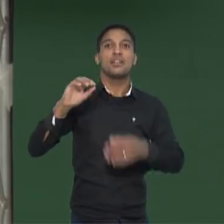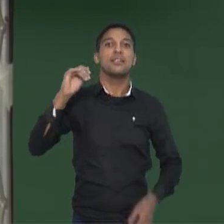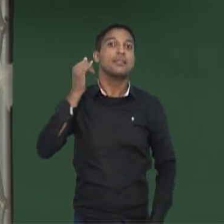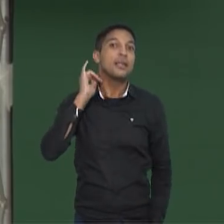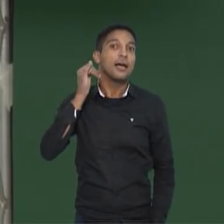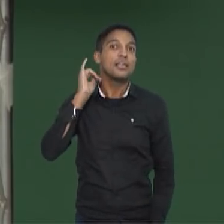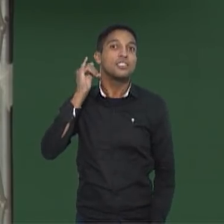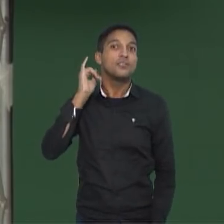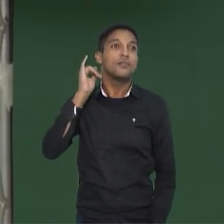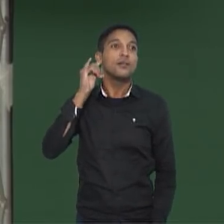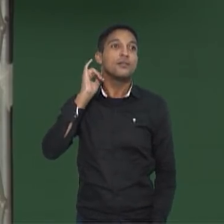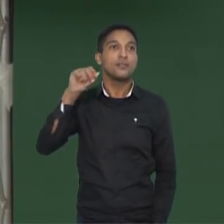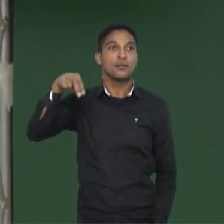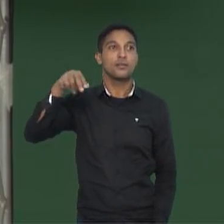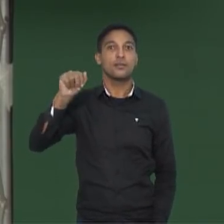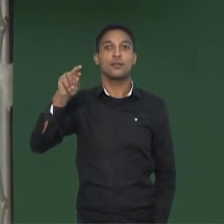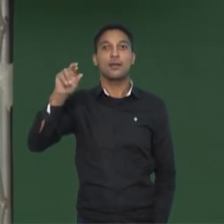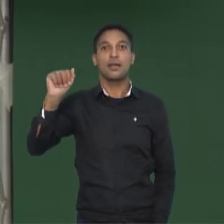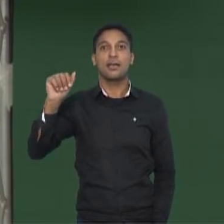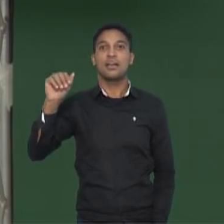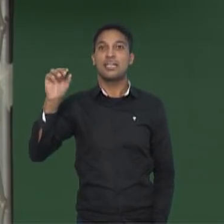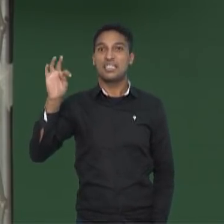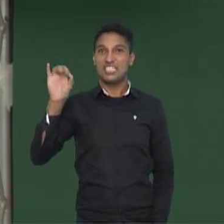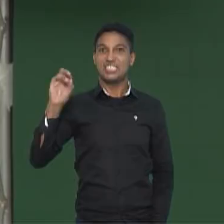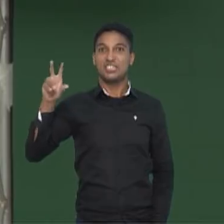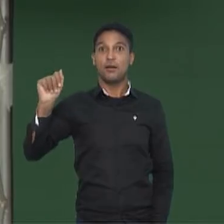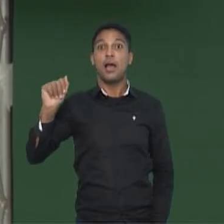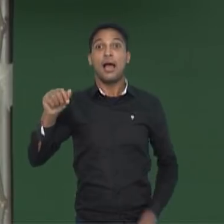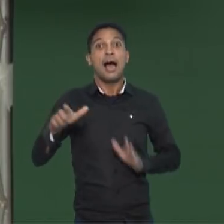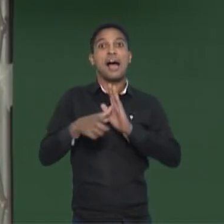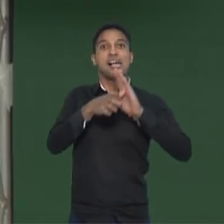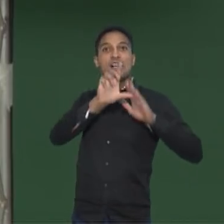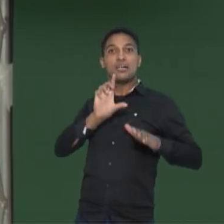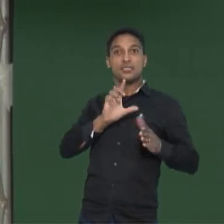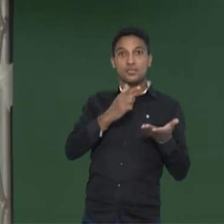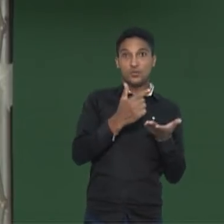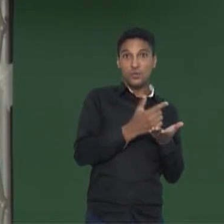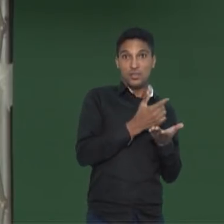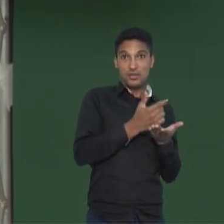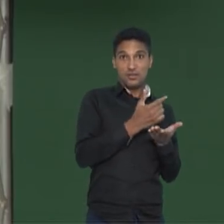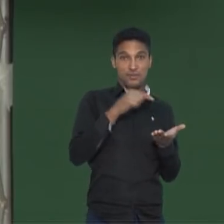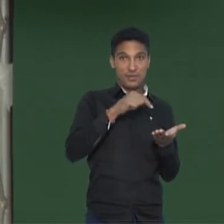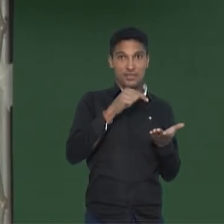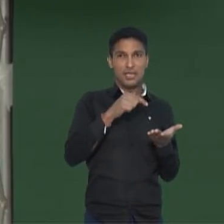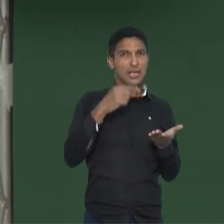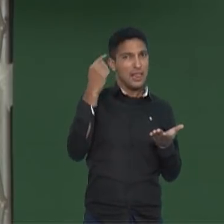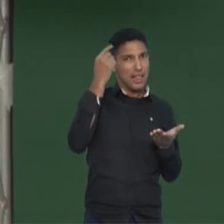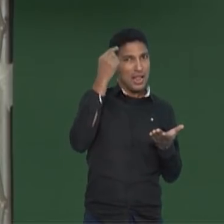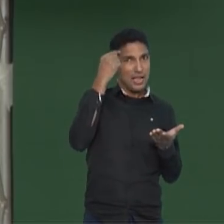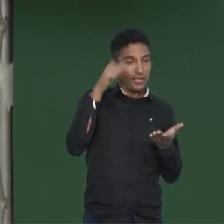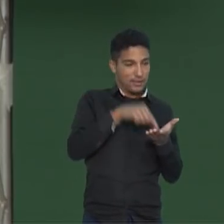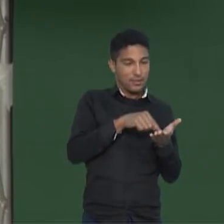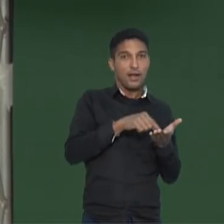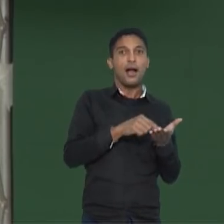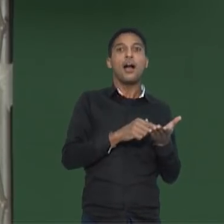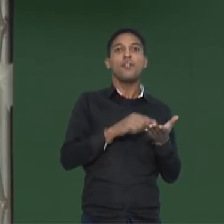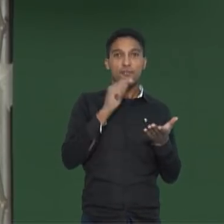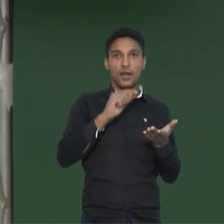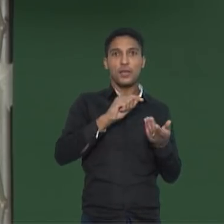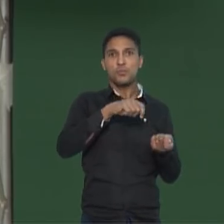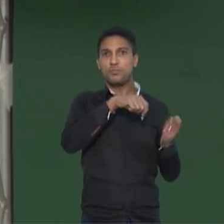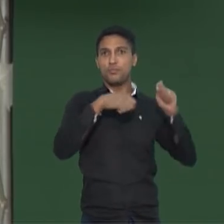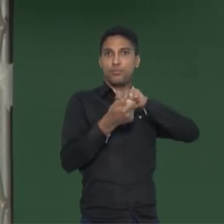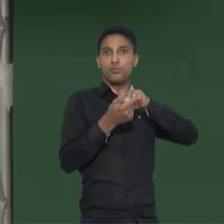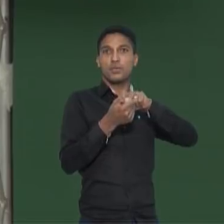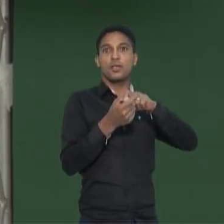Matrix, os produtores já pensaram em jogos, quadrinhos e uma infinidade de